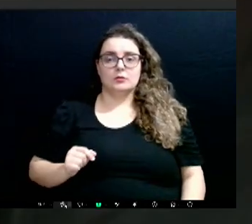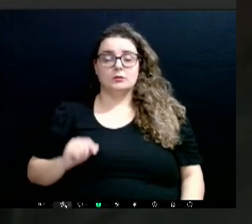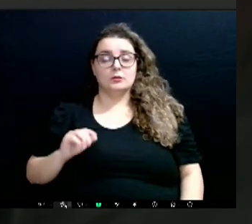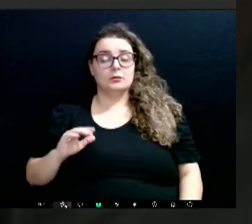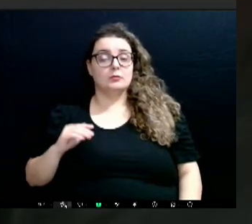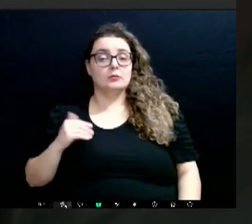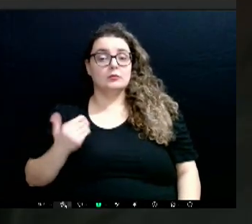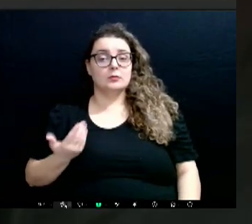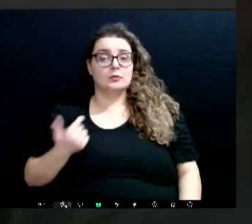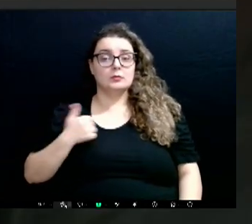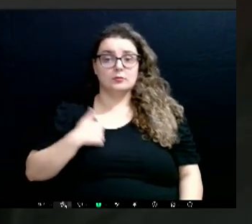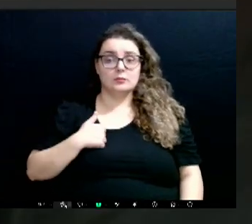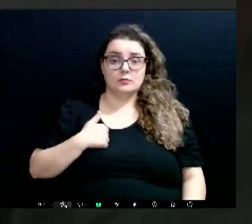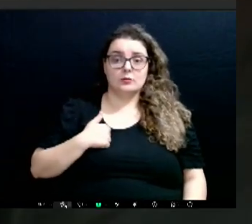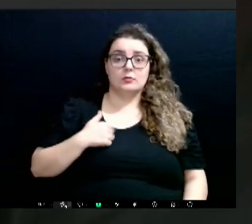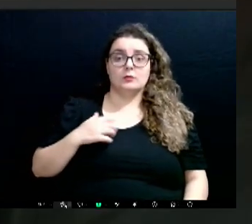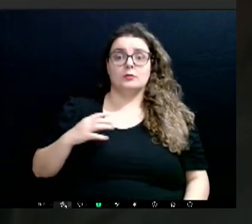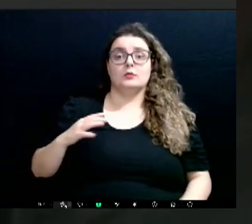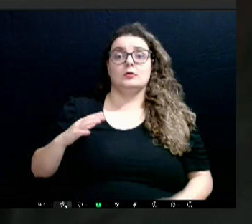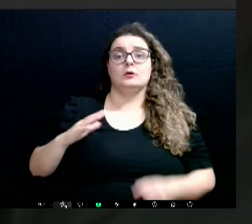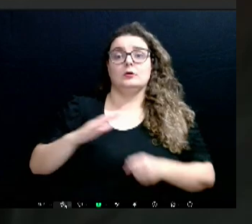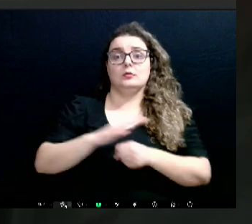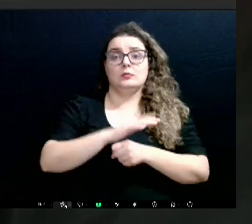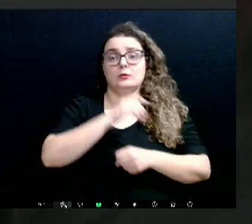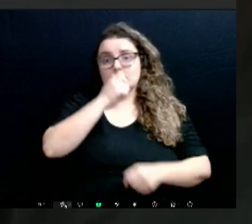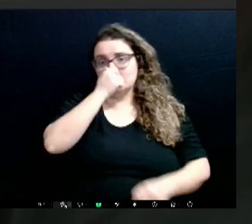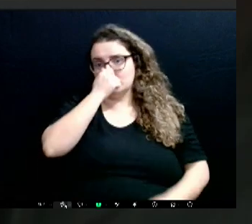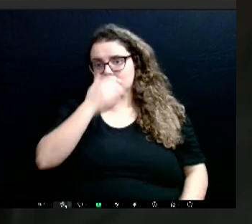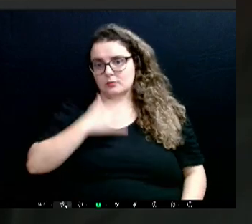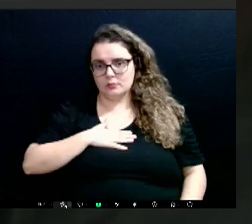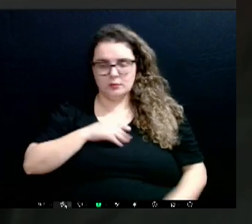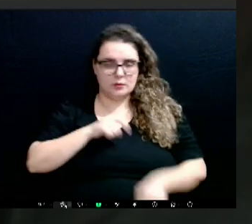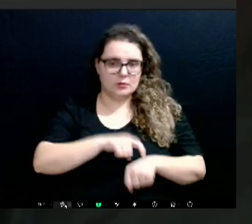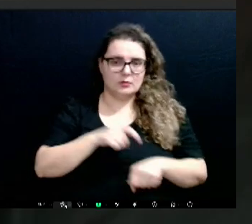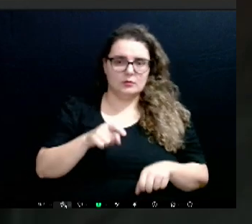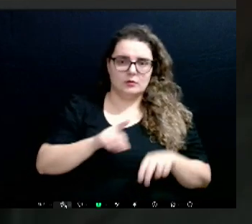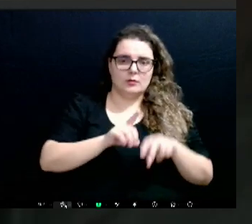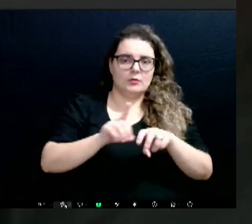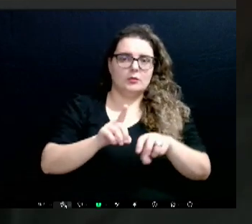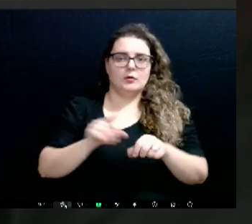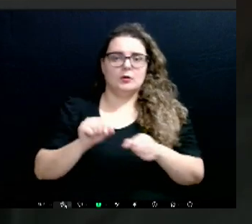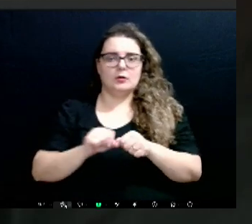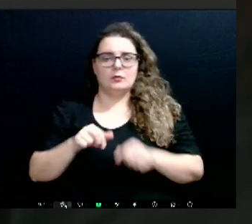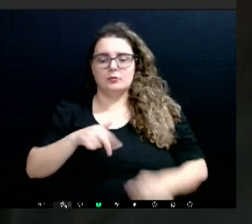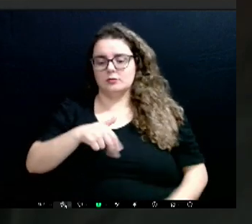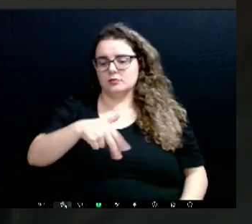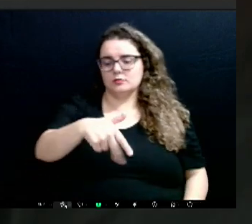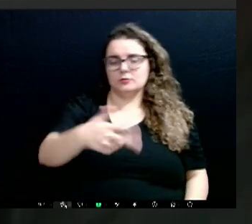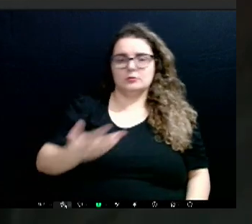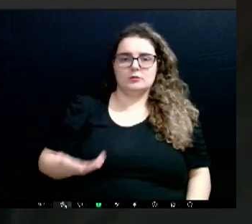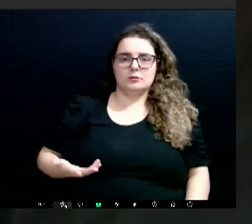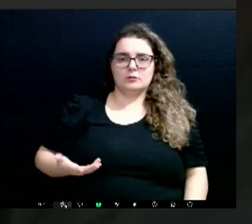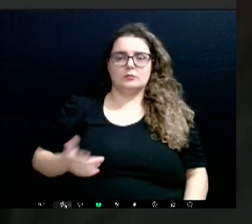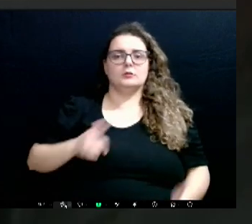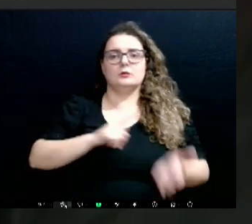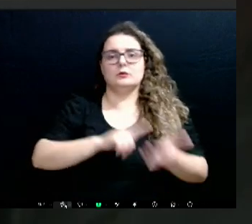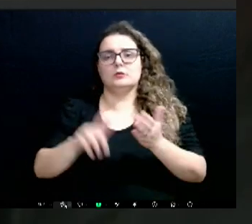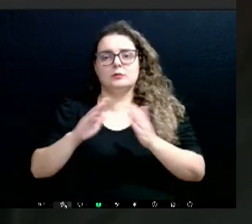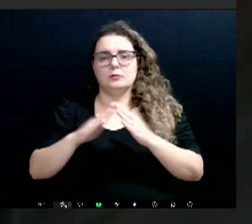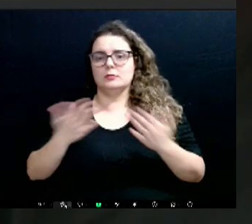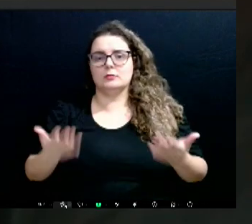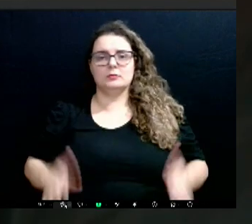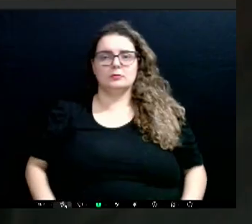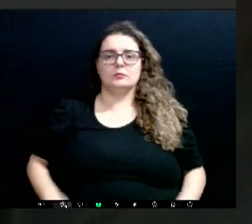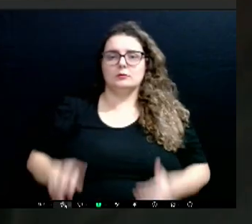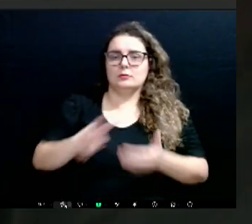vou preencher, de repente, um tempo com andar com o cachorro, fazer uma caminhada, limpar uma casa, ler um livro,